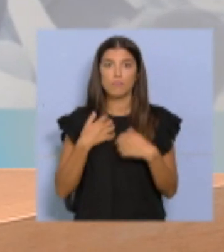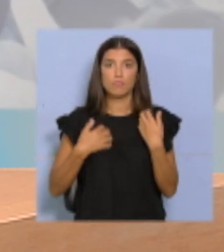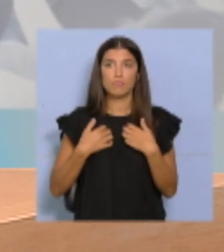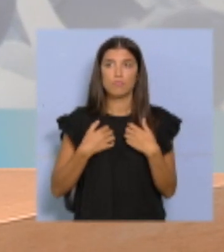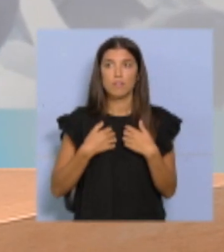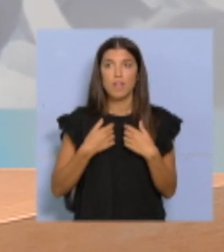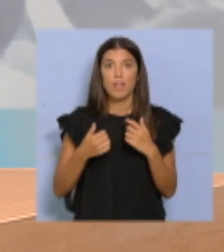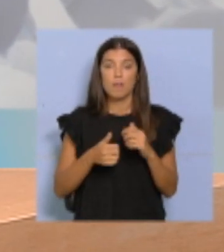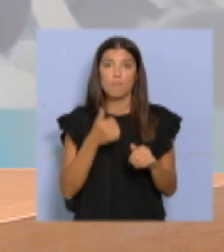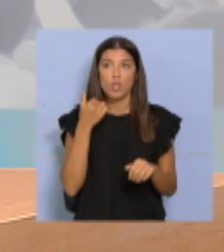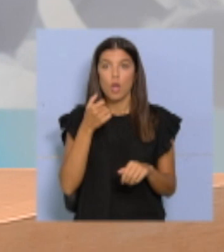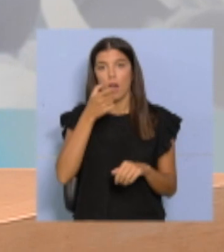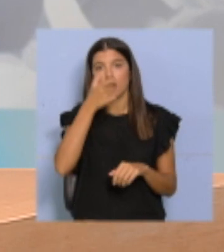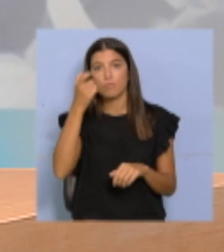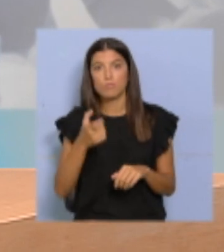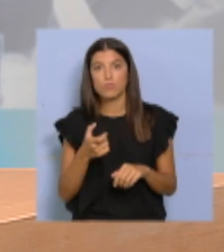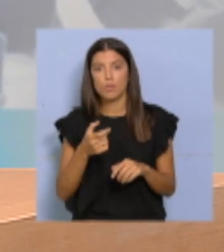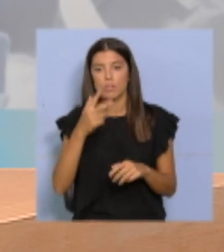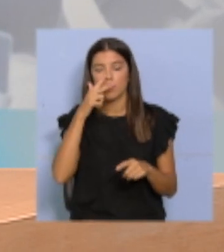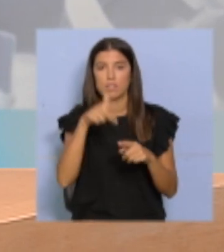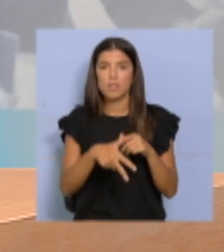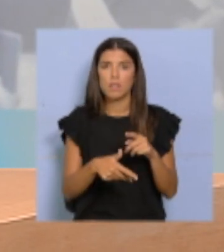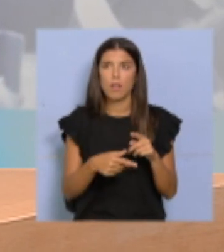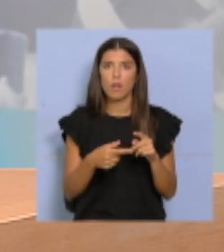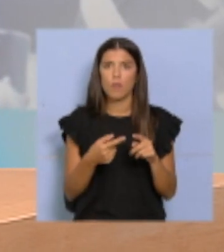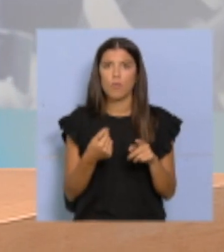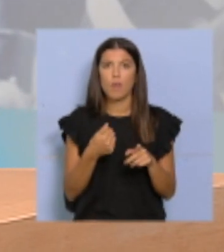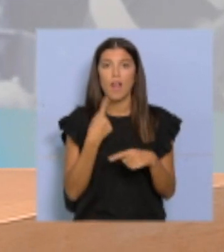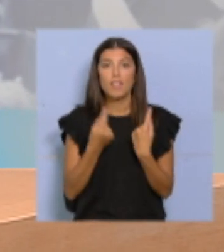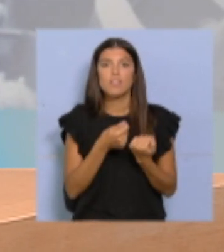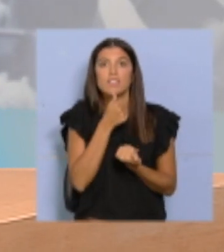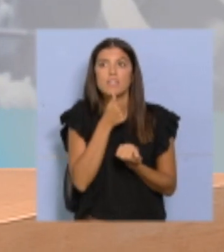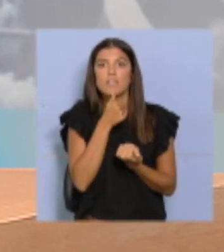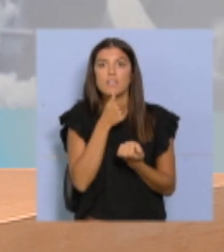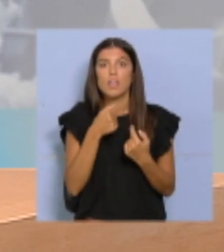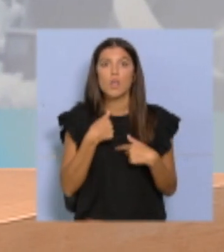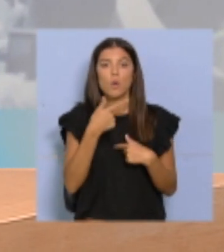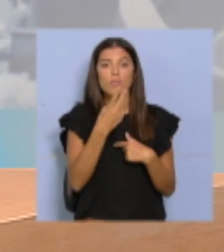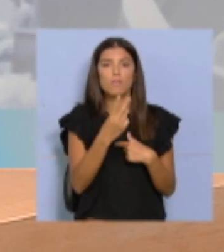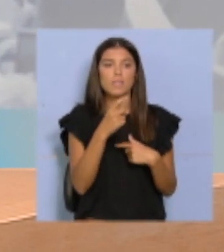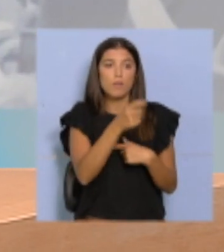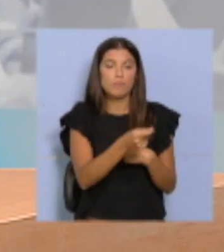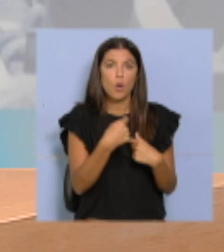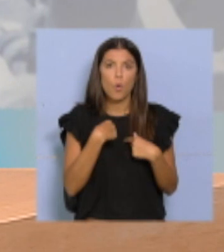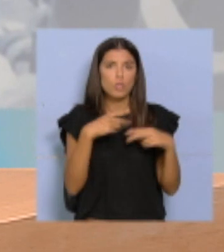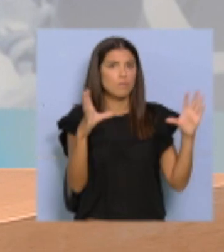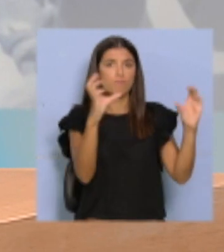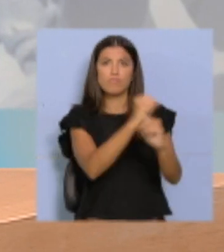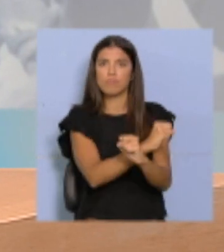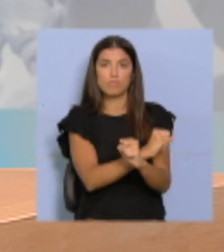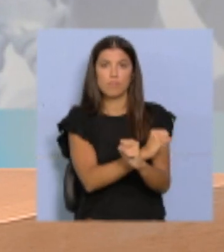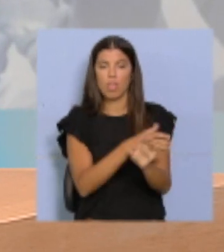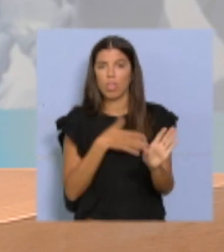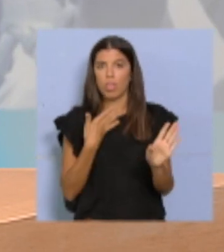pausas, havia dias que eu dizia, hoje não vou ver nada sobre isto, e desligava e não ouvia nada sobre as questões